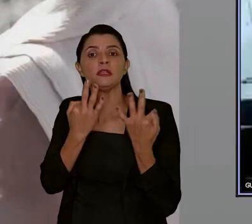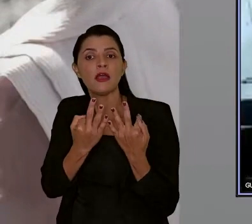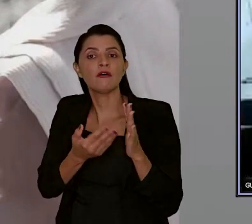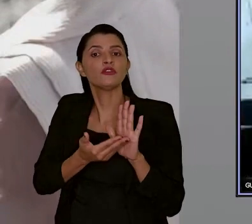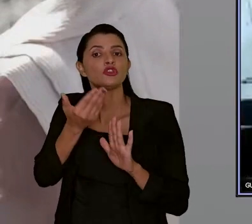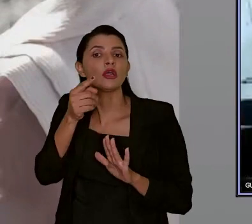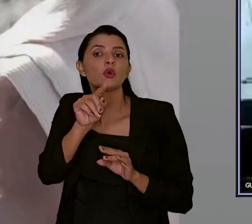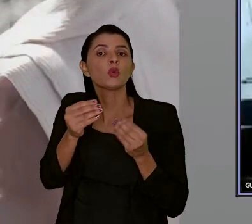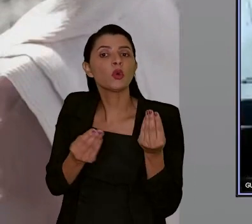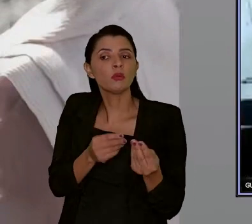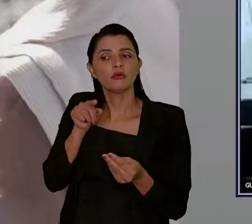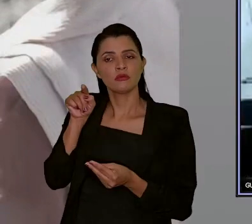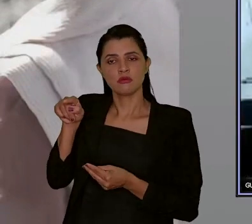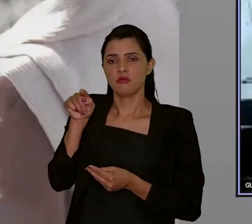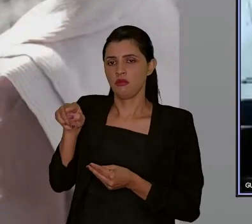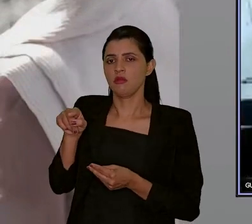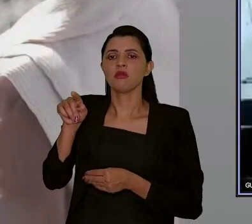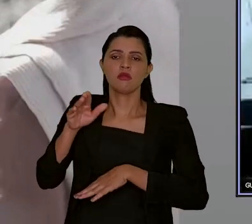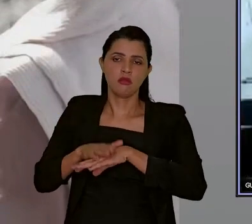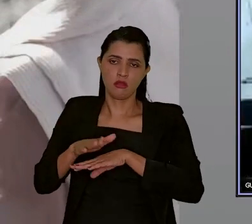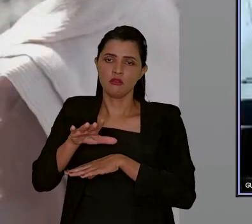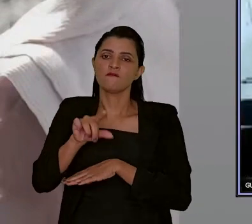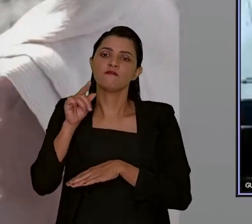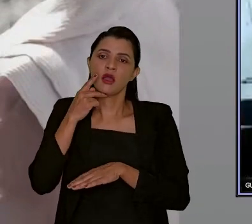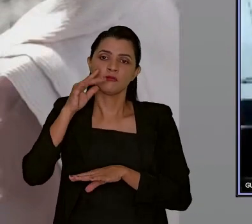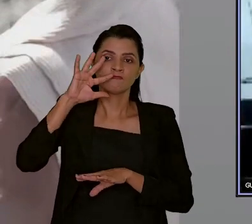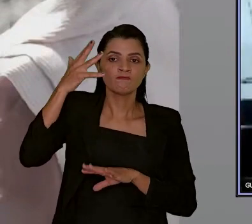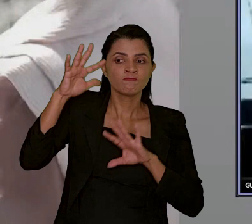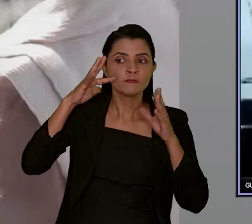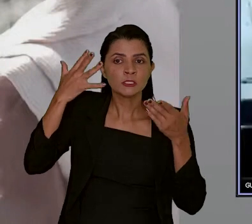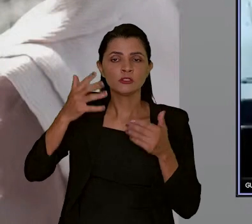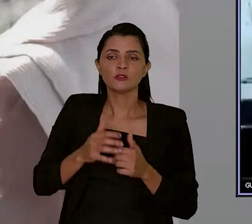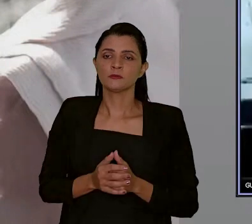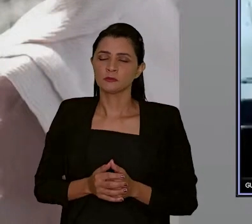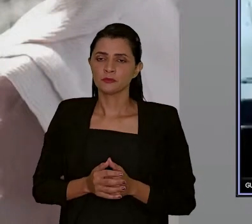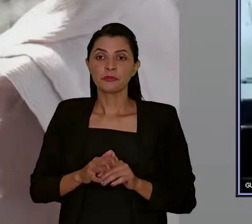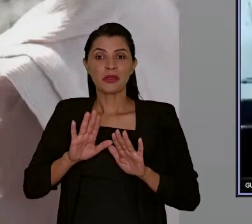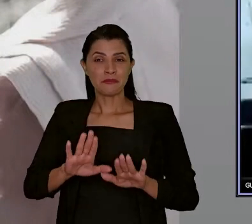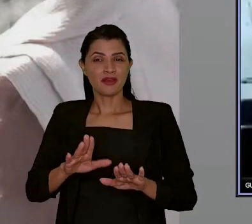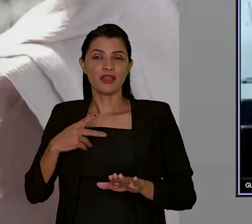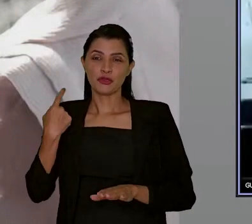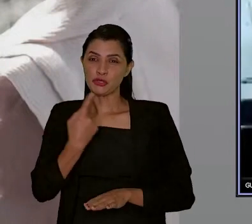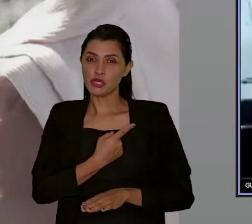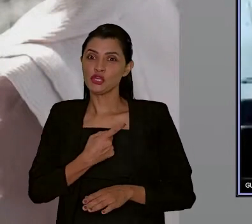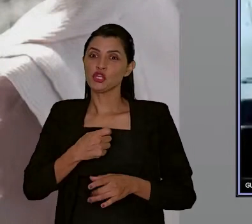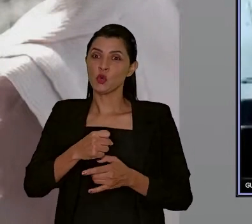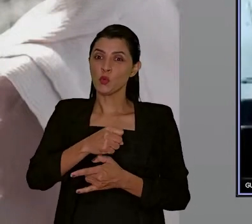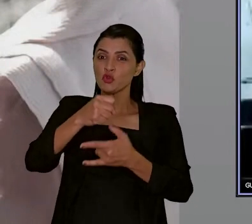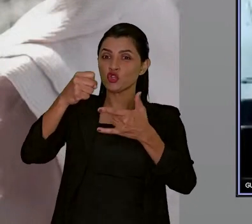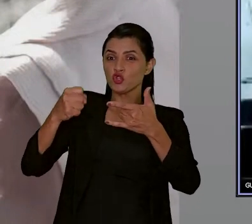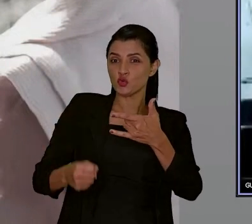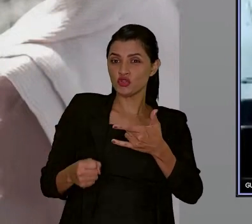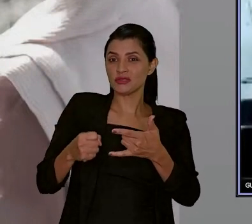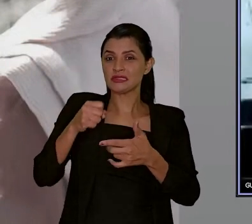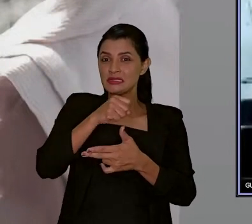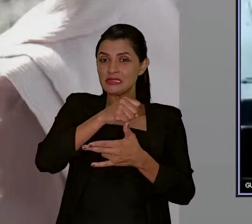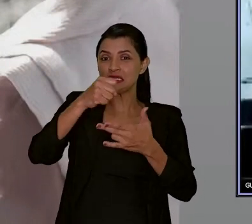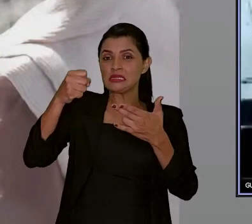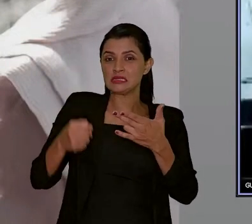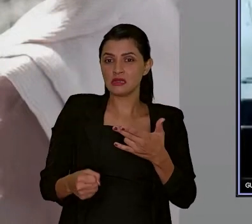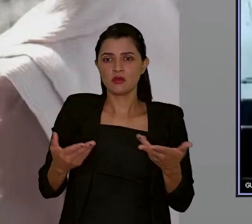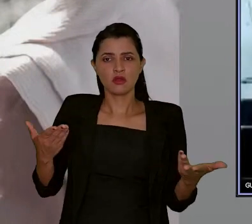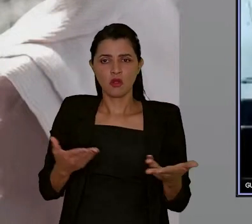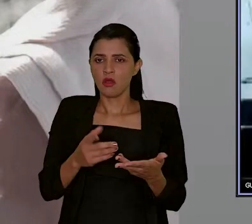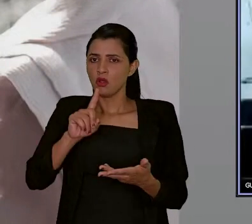Na realidade, nós estamos numa jurisdição que não é uma jurisdição de resolução de